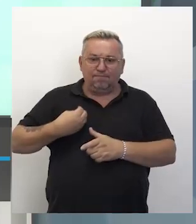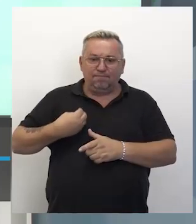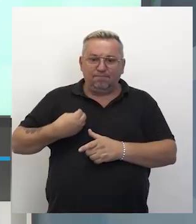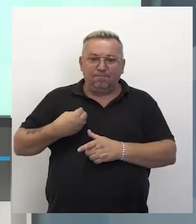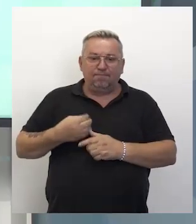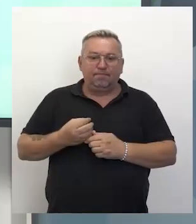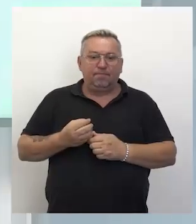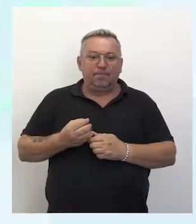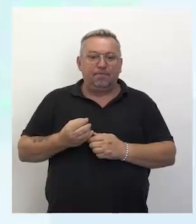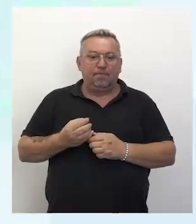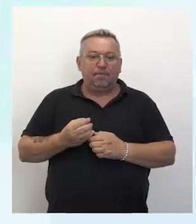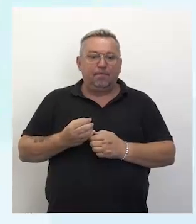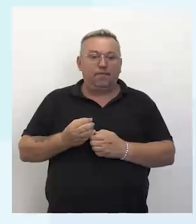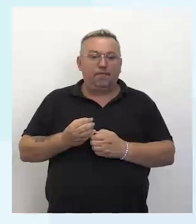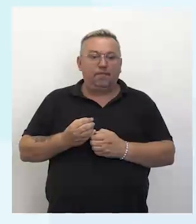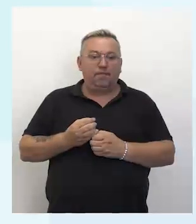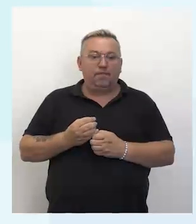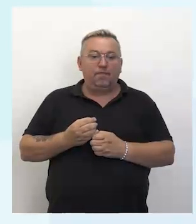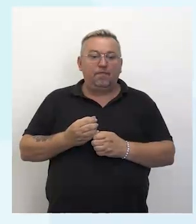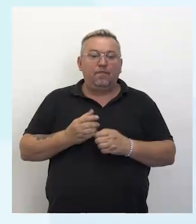lá, primeira pista.